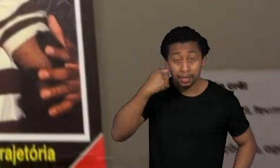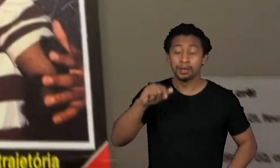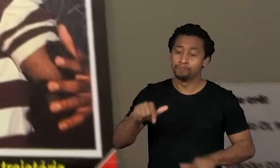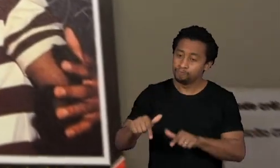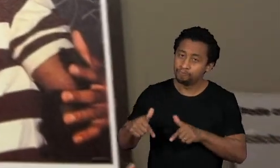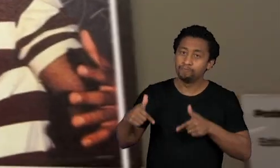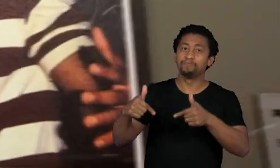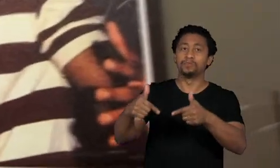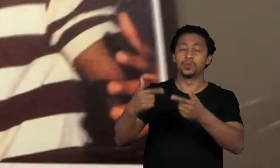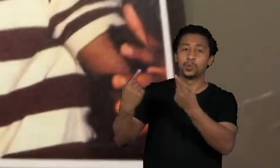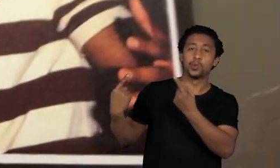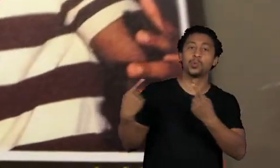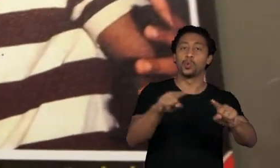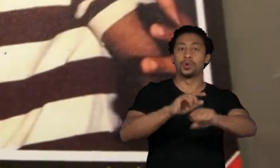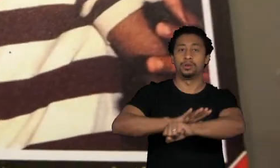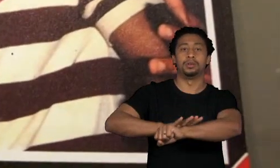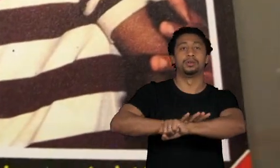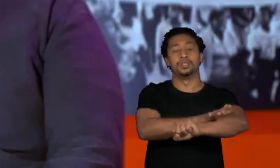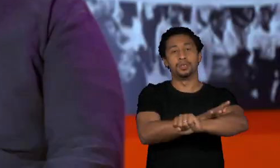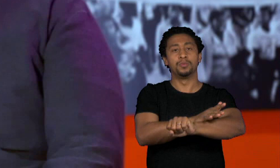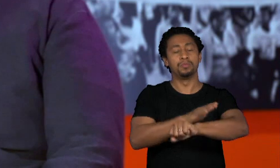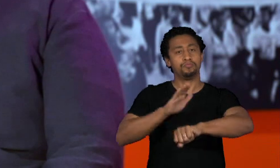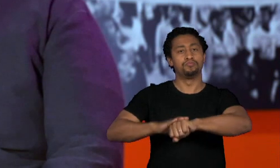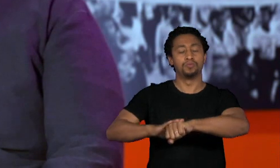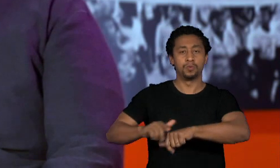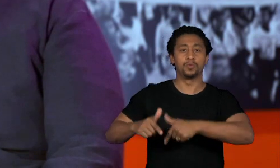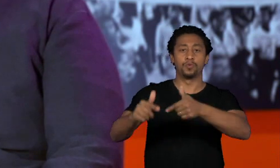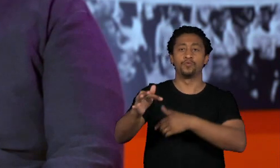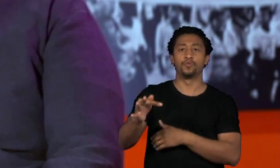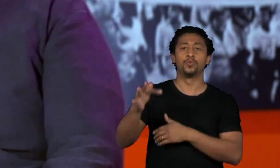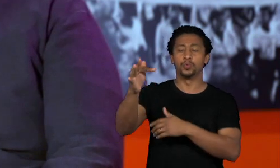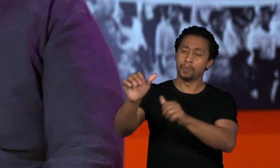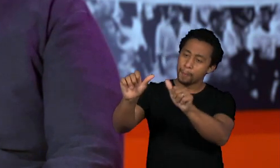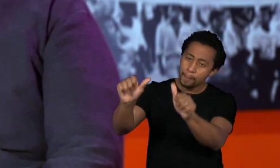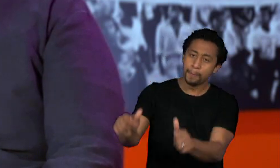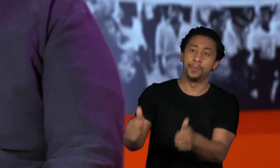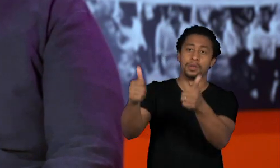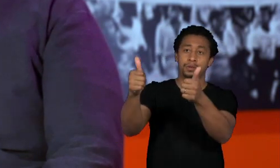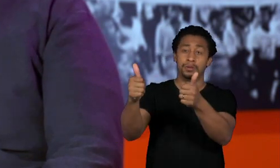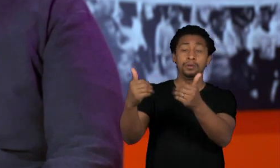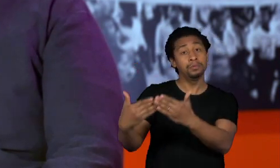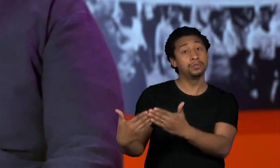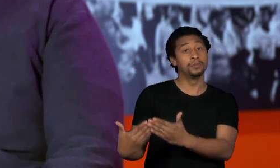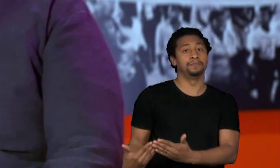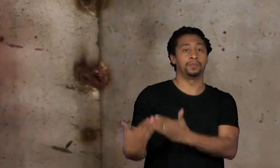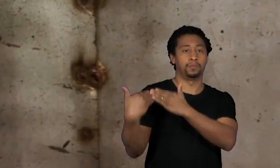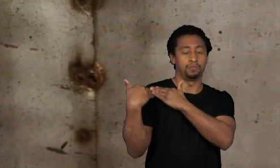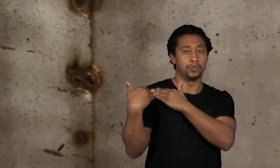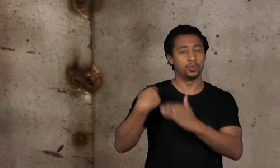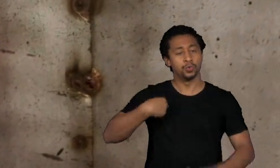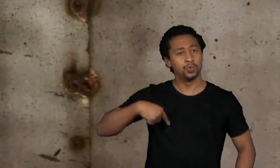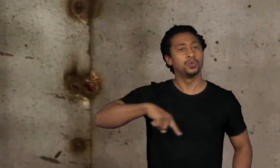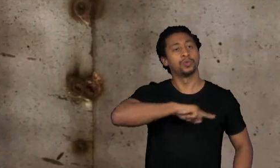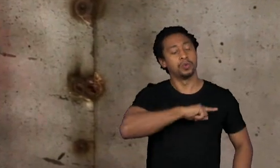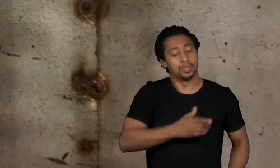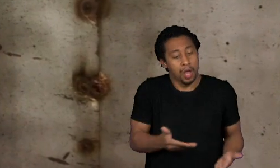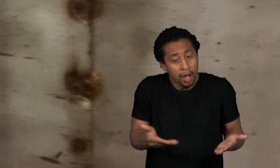luta antirracista para construir um futuro melhor. E essa responsabilidade está nas nossas mãos hoje.